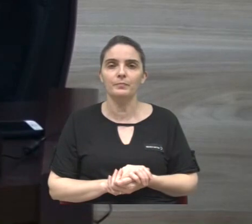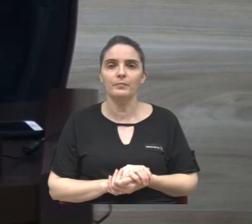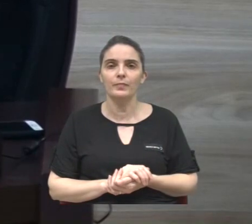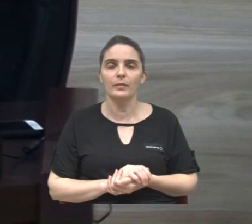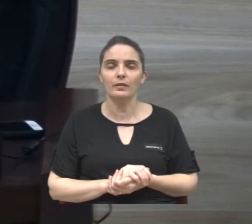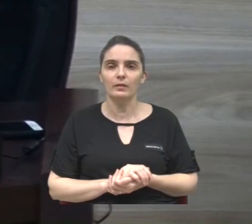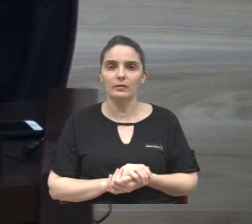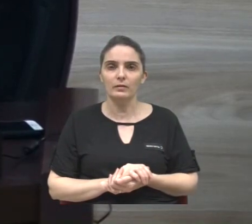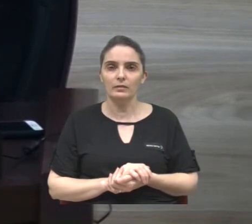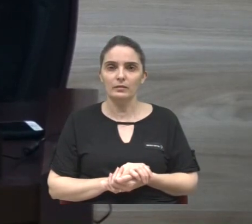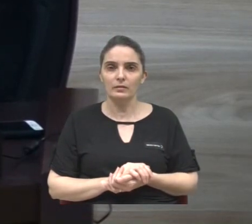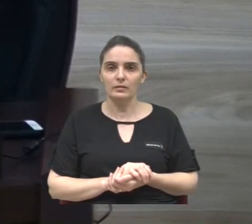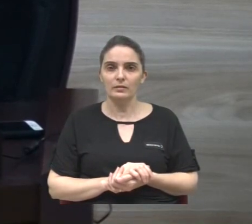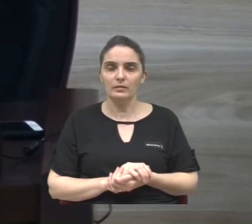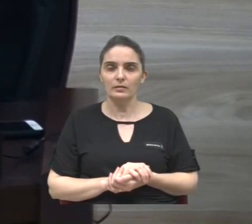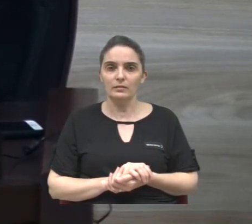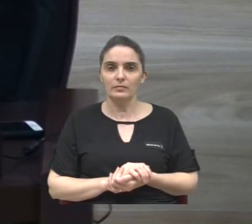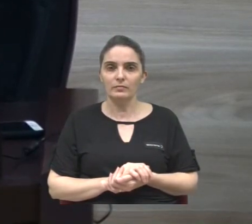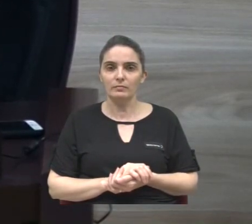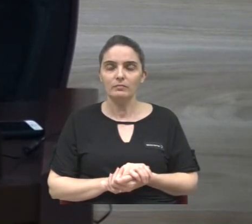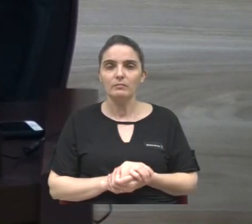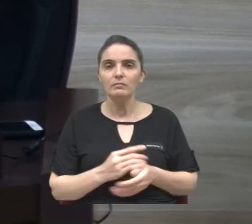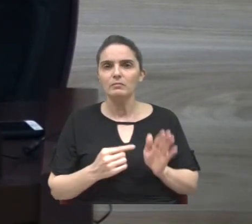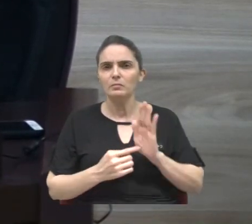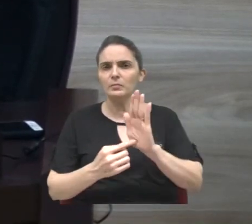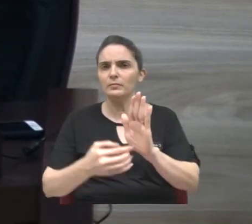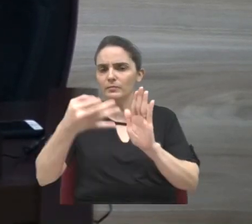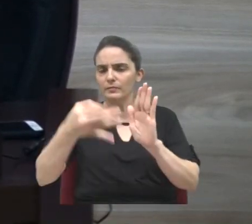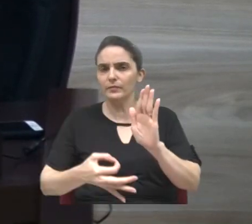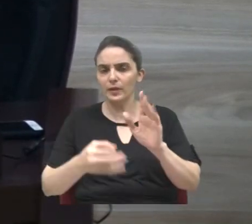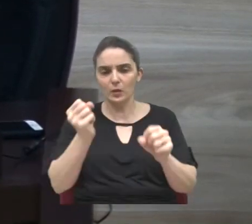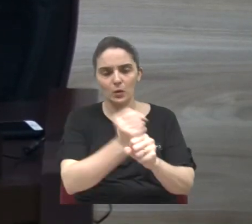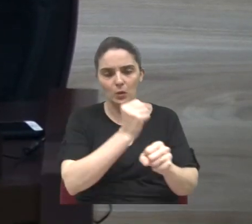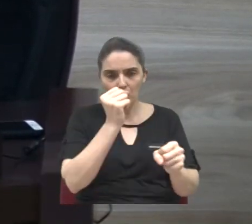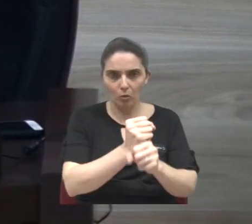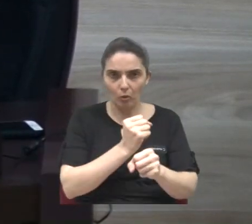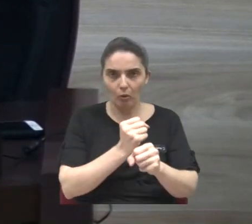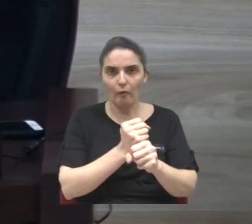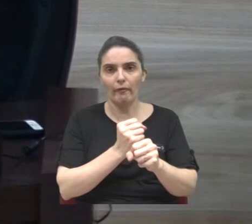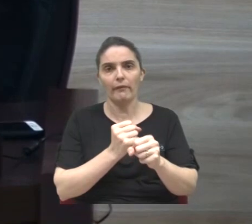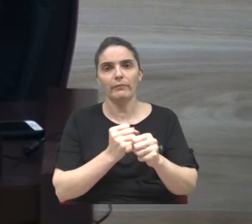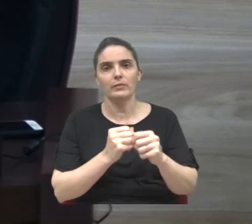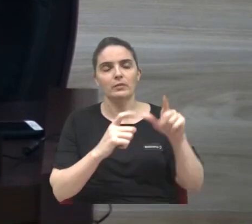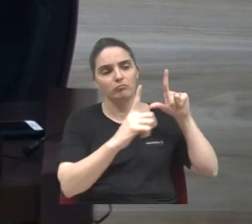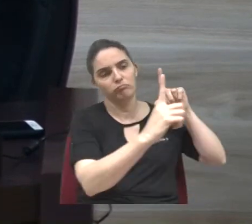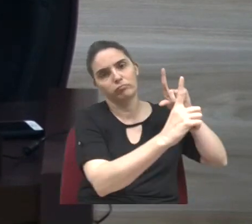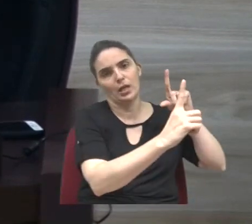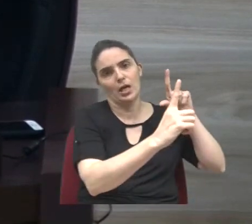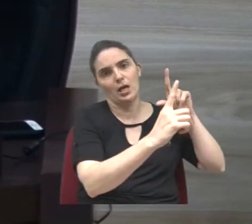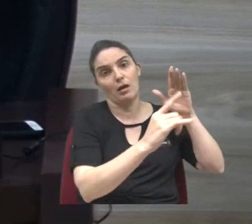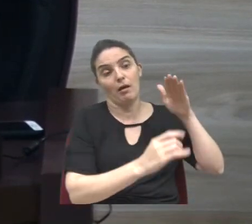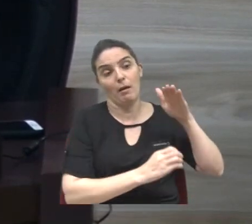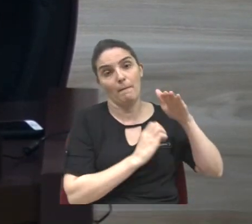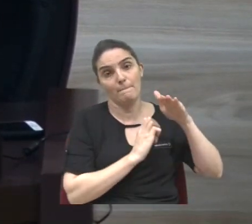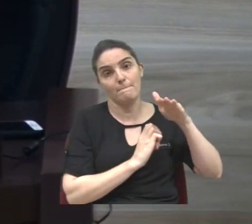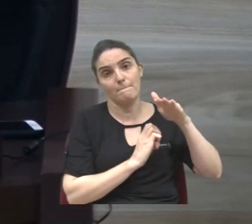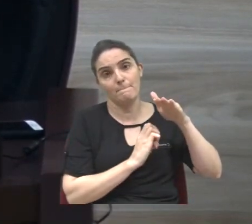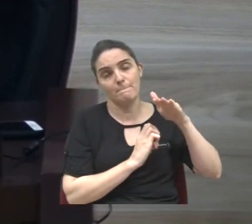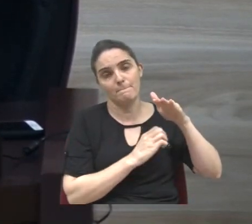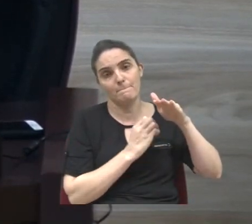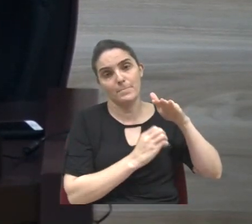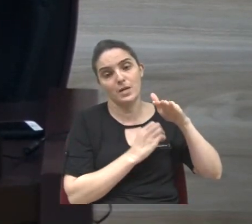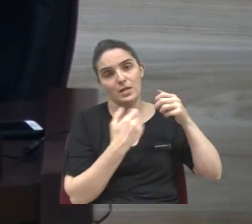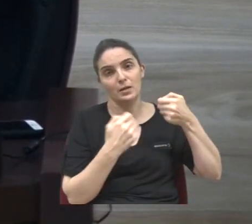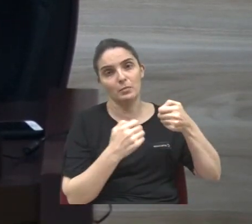de sinalização adequada em obras e serviços nelas pela concessionária. E G. Ineficiência